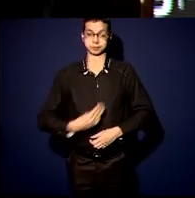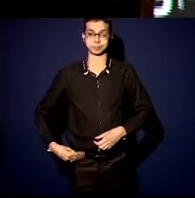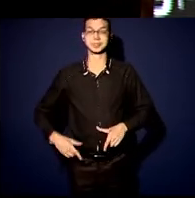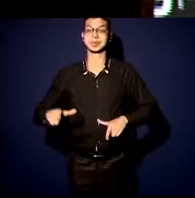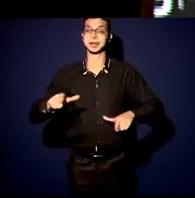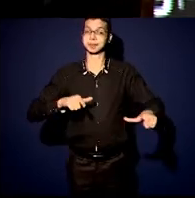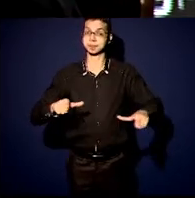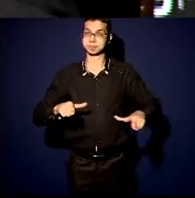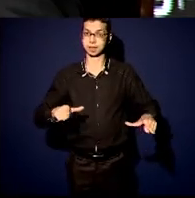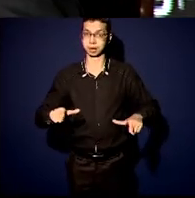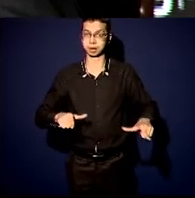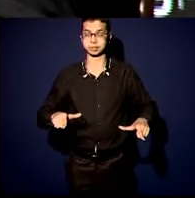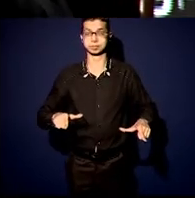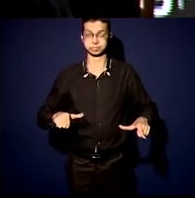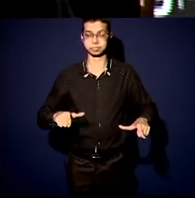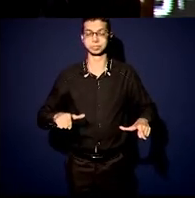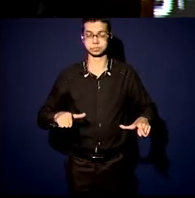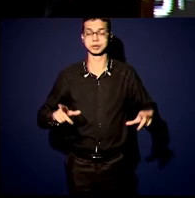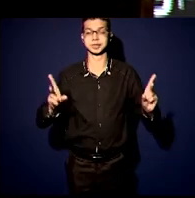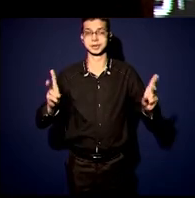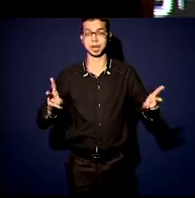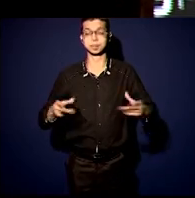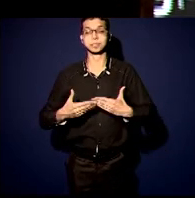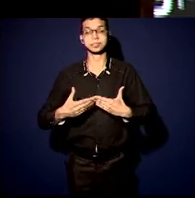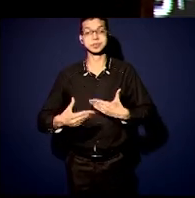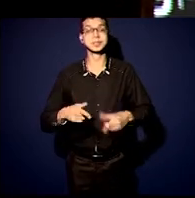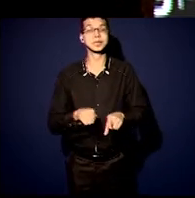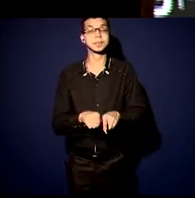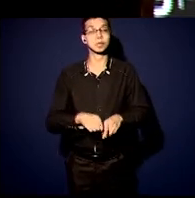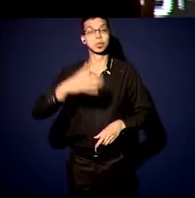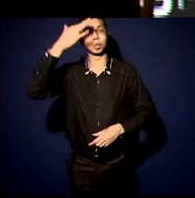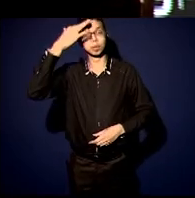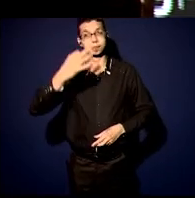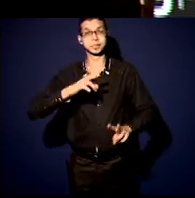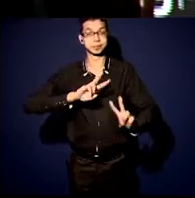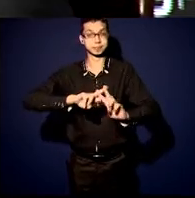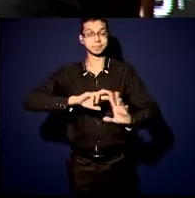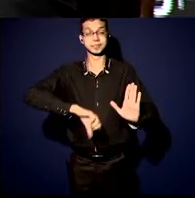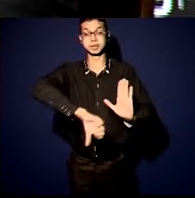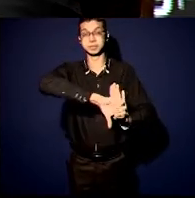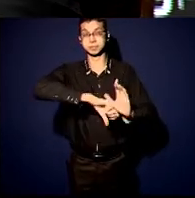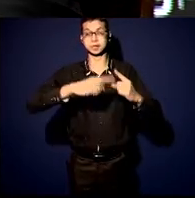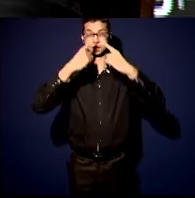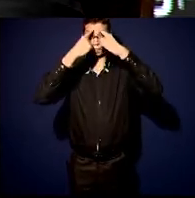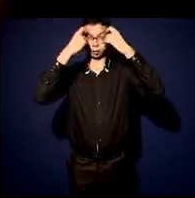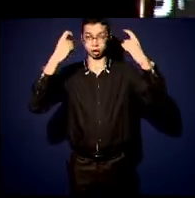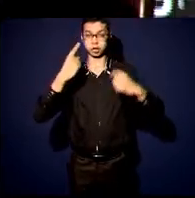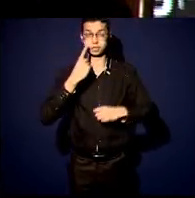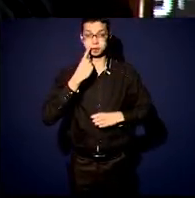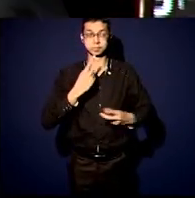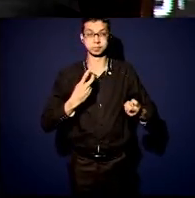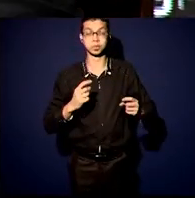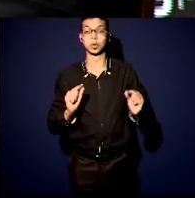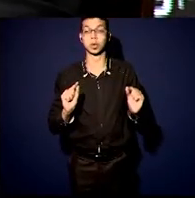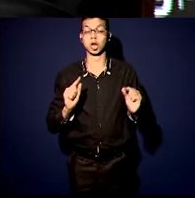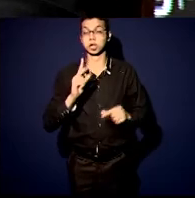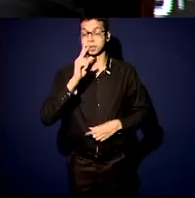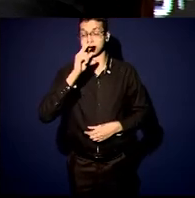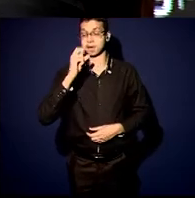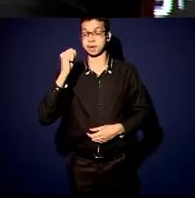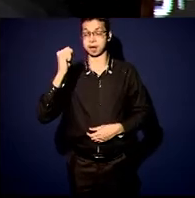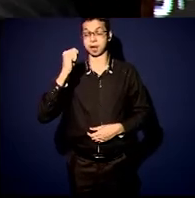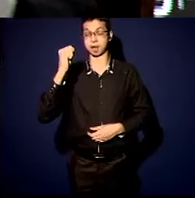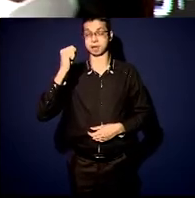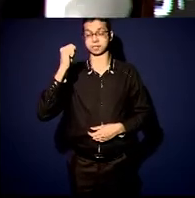digamos seletiva né de você entender o que é caso de prisão crimes violentos com grave ameaça a pessoa ou com grave ameaça a pessoa